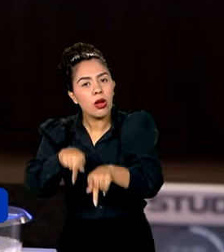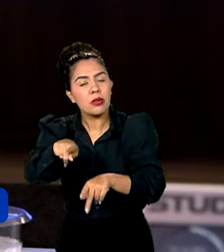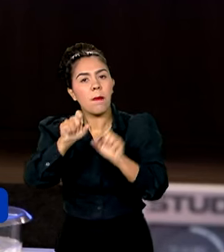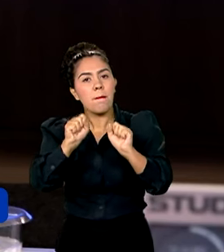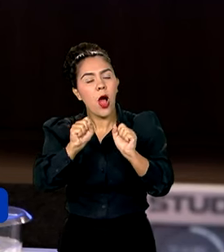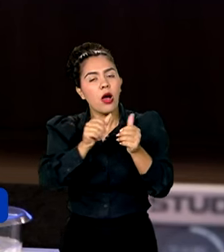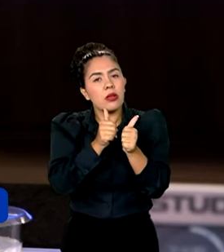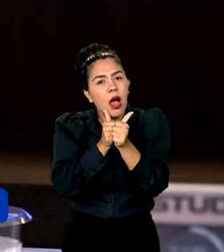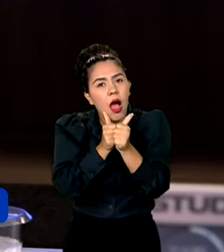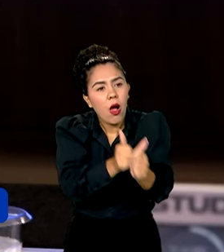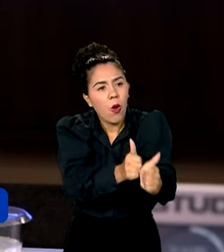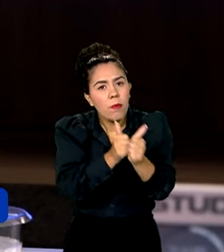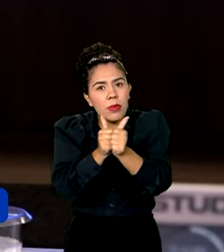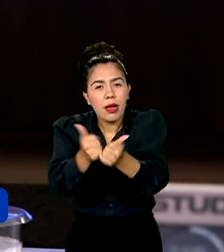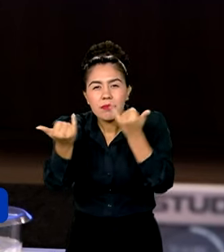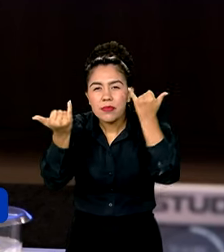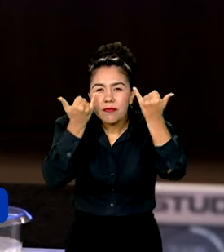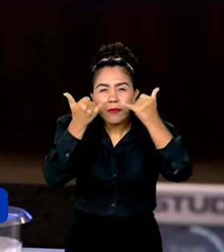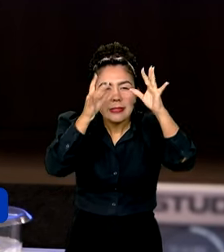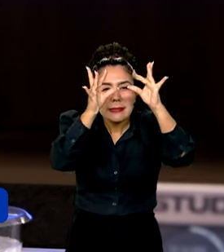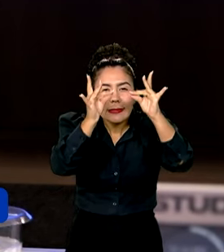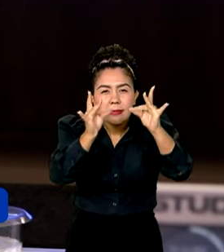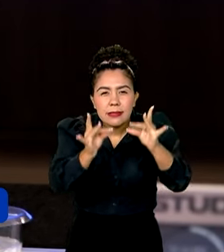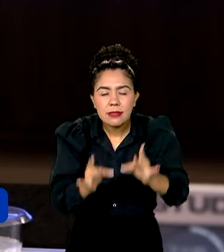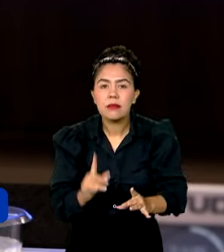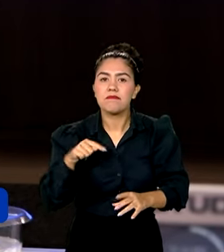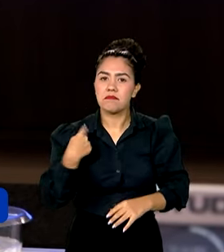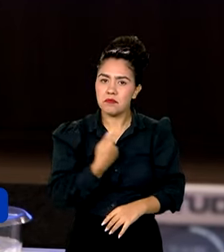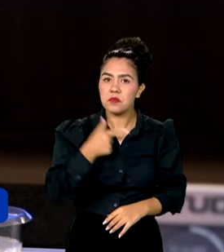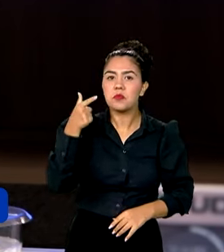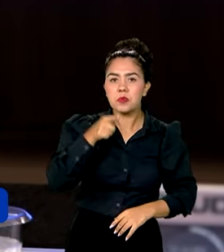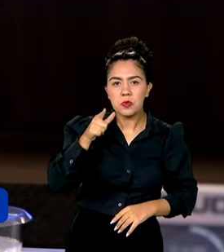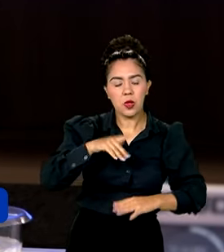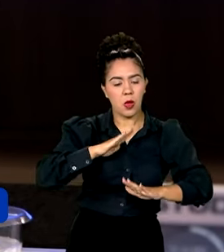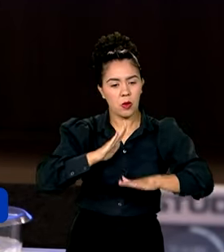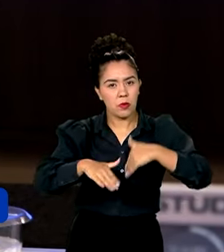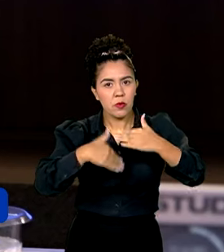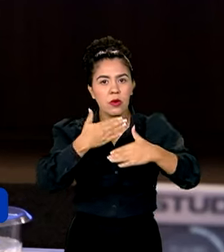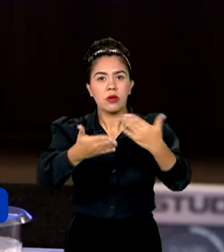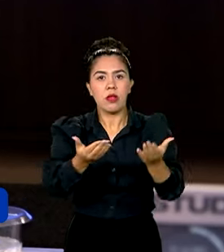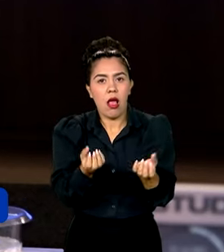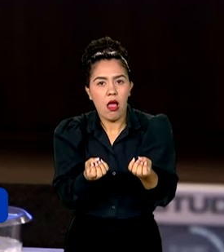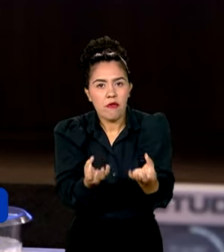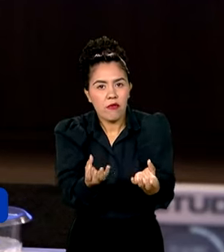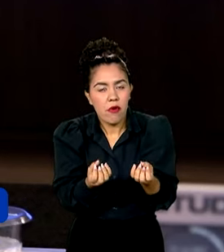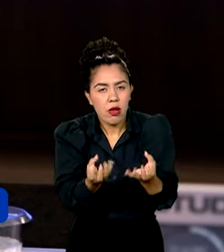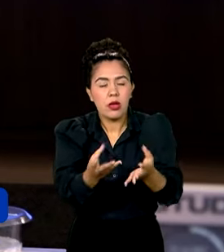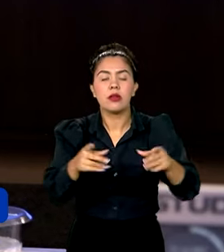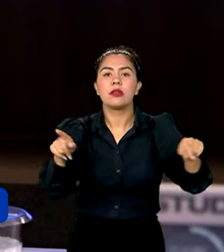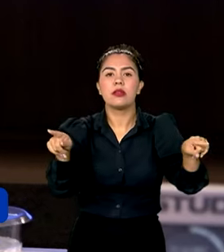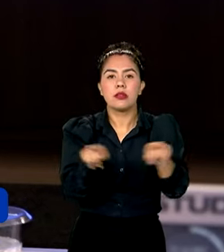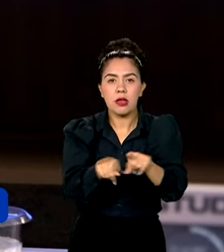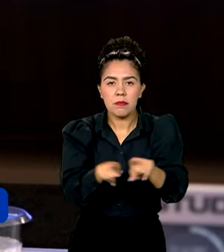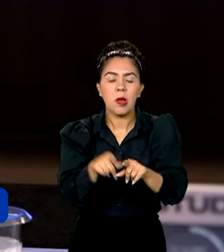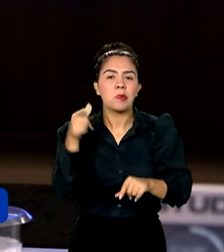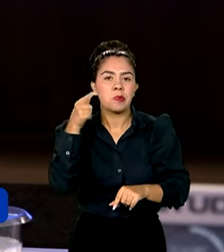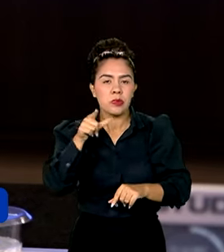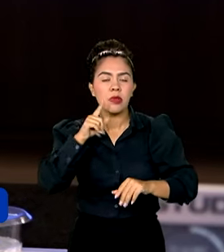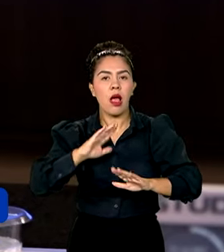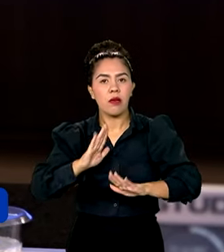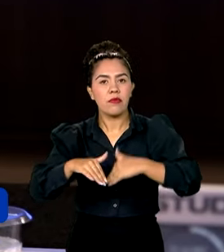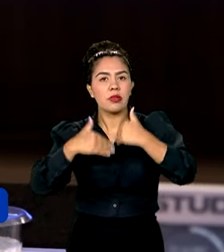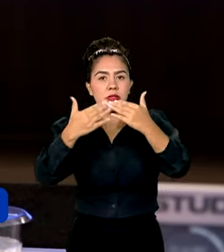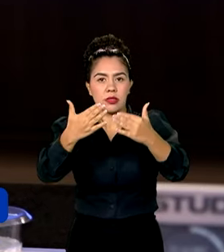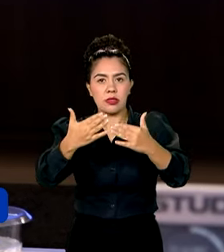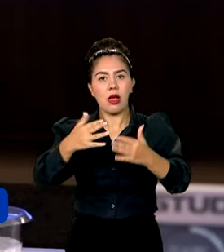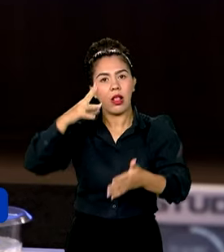melhor todos esses dados então estamos avançando na informação e estamos avançando aí em todas